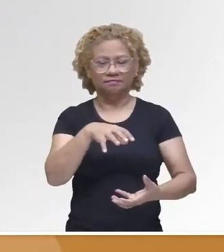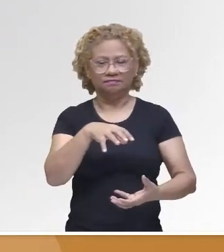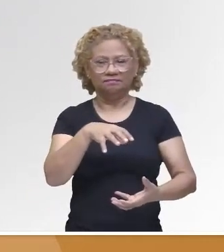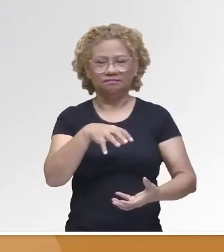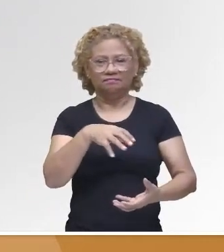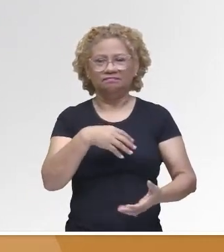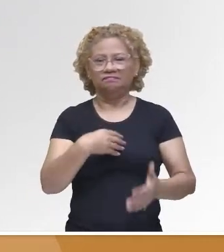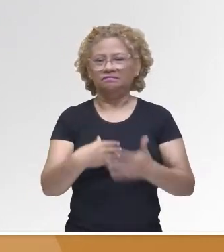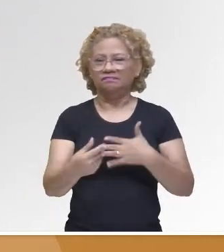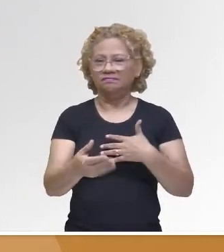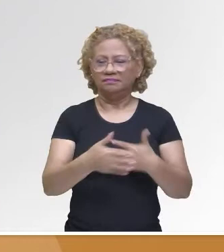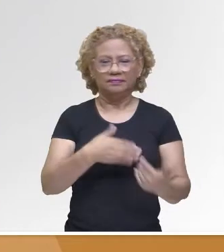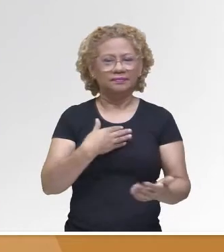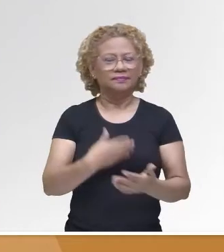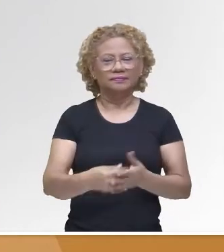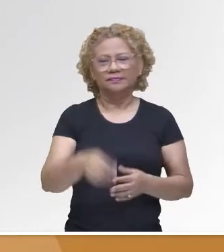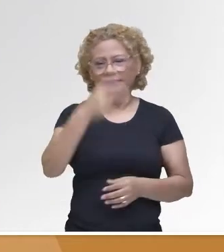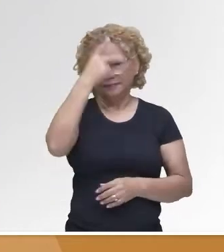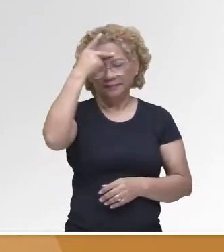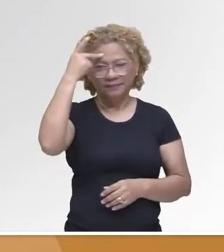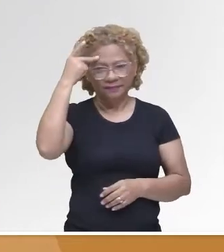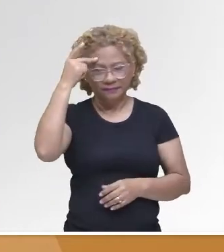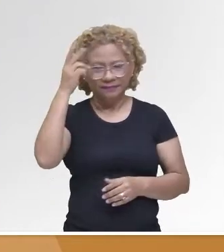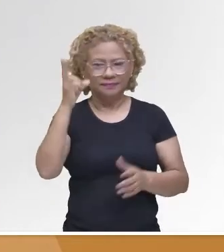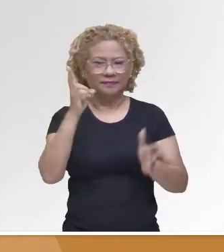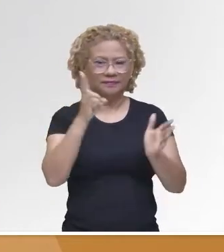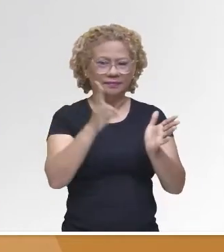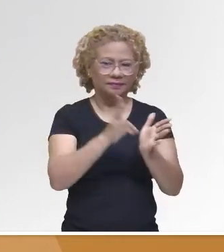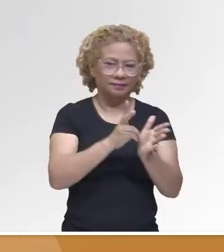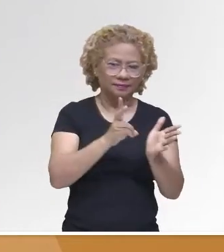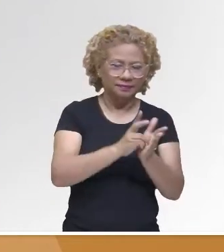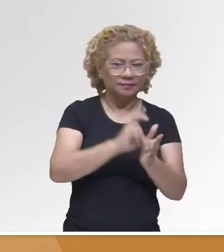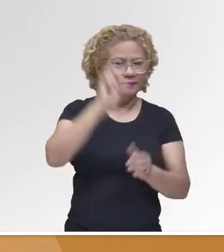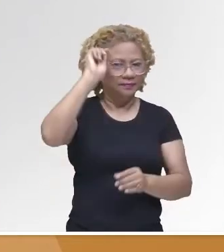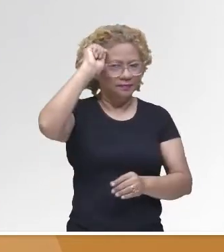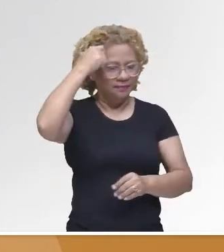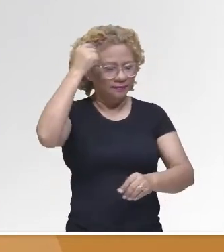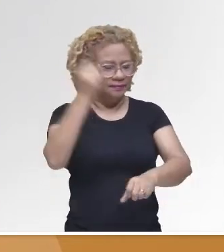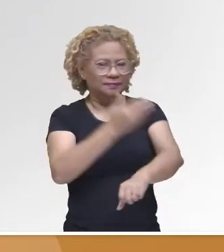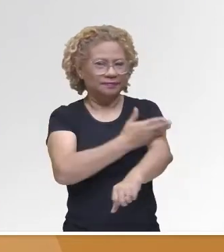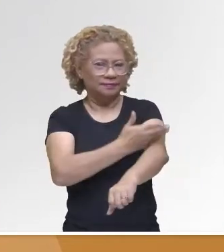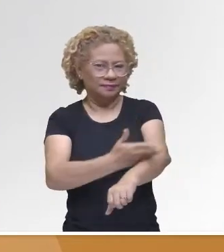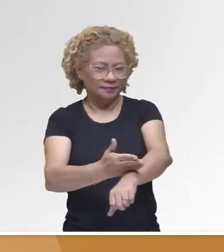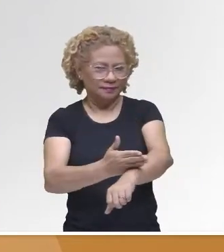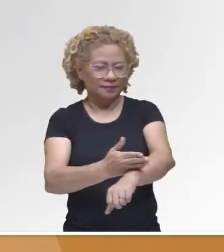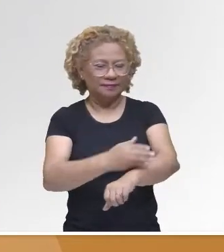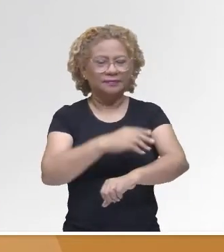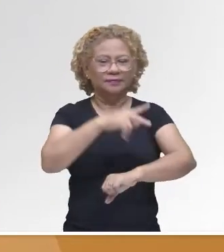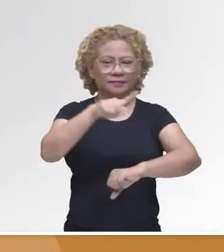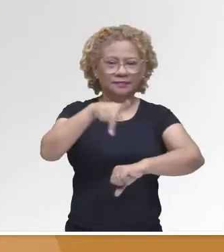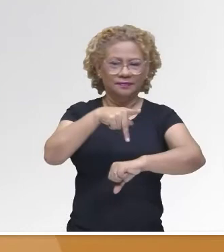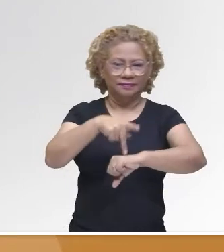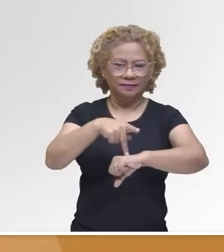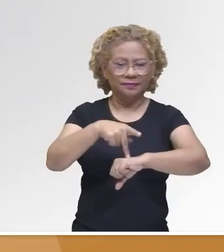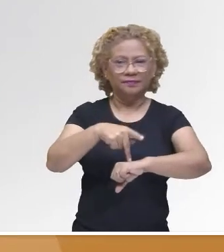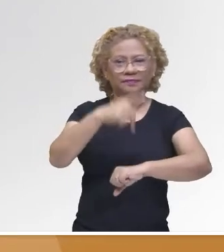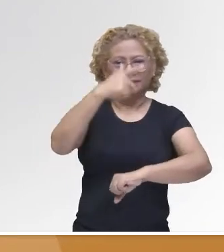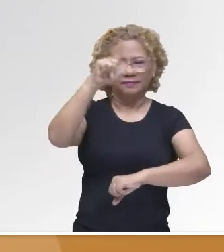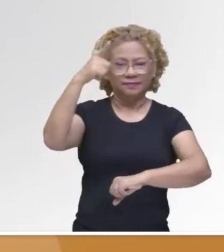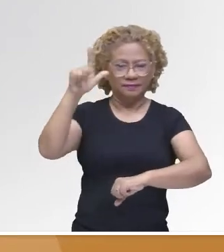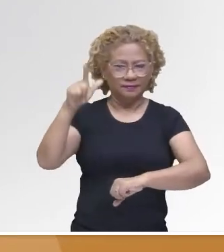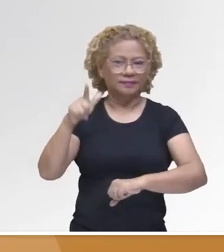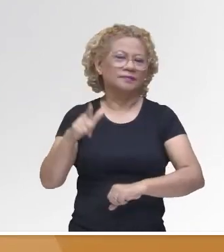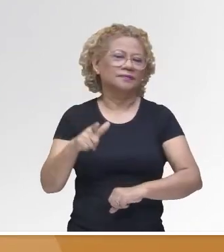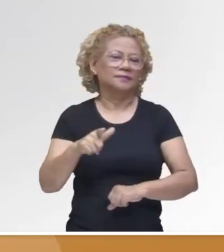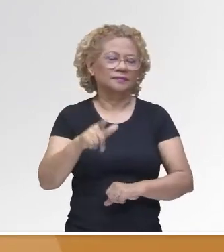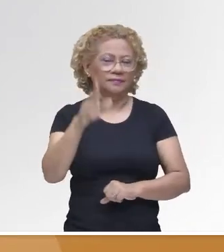negro, indígena, né? Não importa se está na Europa, está na Ásia, se está no Brasil, se está... Não